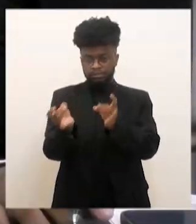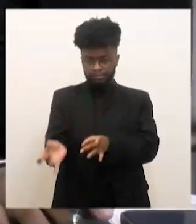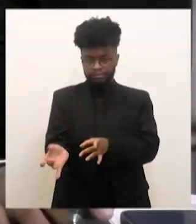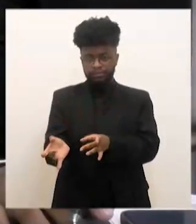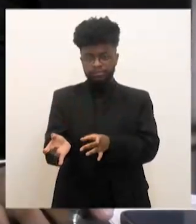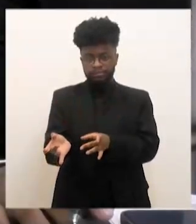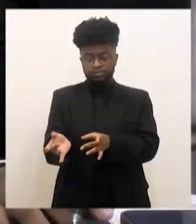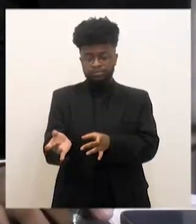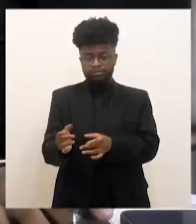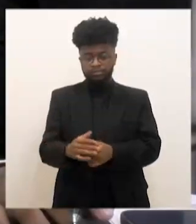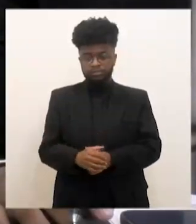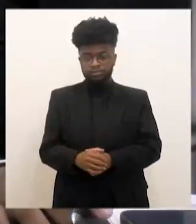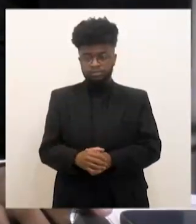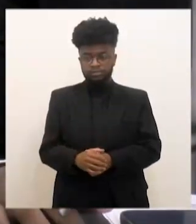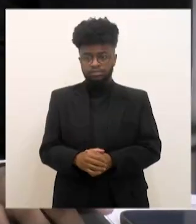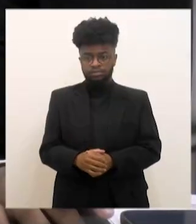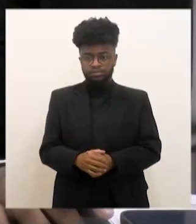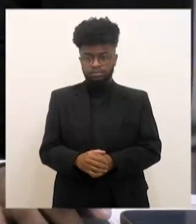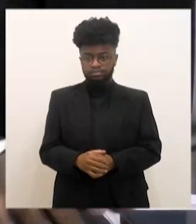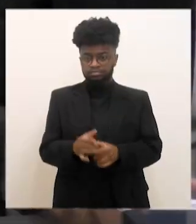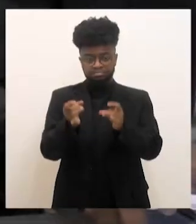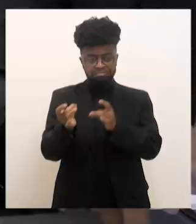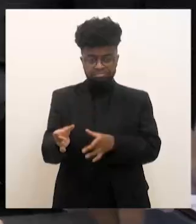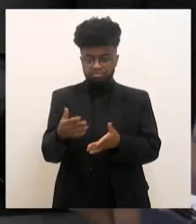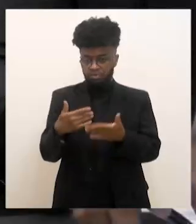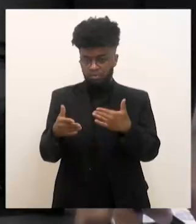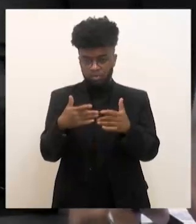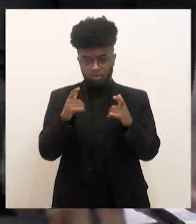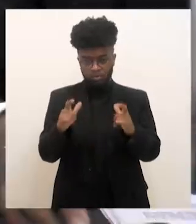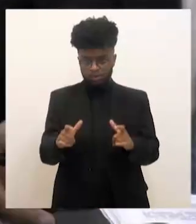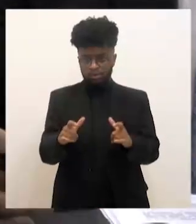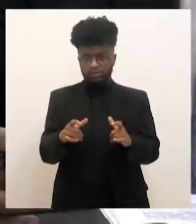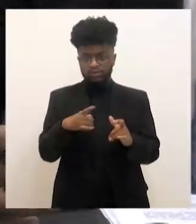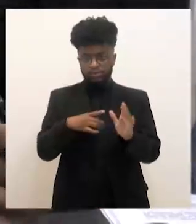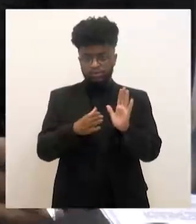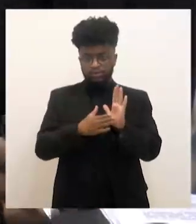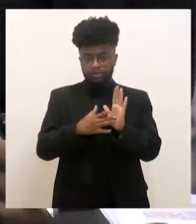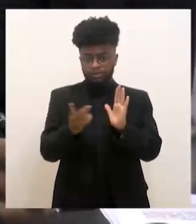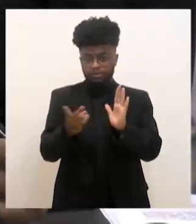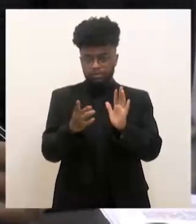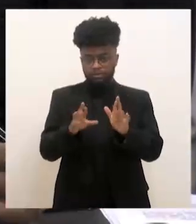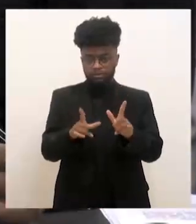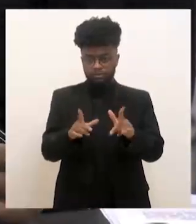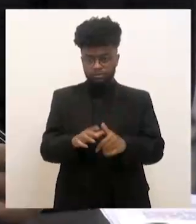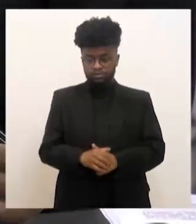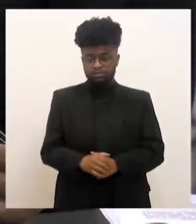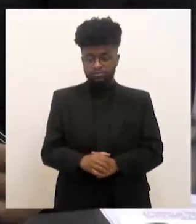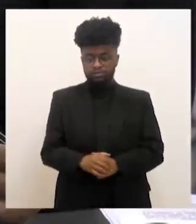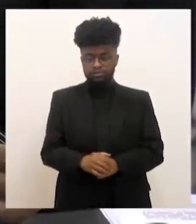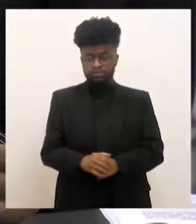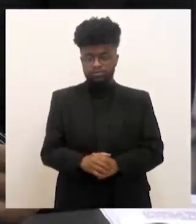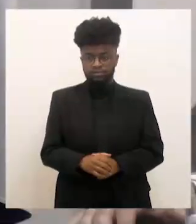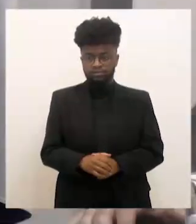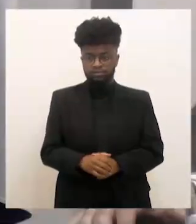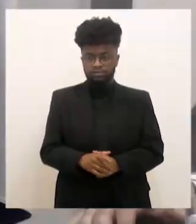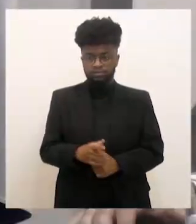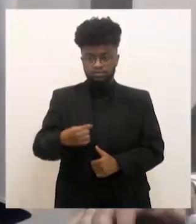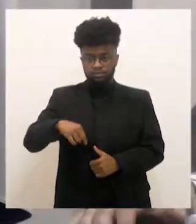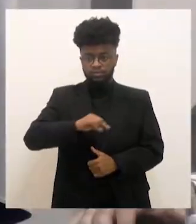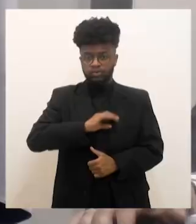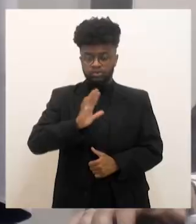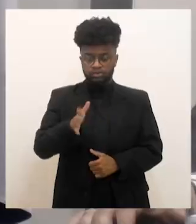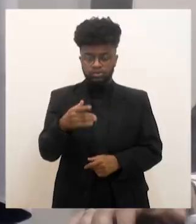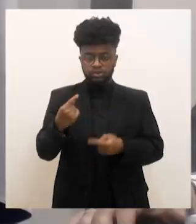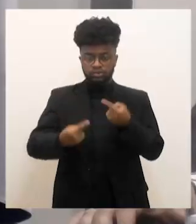abandonadas pela Bahia e pelo mar. Enfim, são duas proposições distintas. São distintas, deputada Érica. A gente vivenciou essa